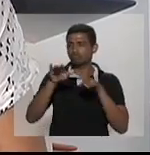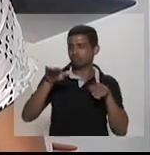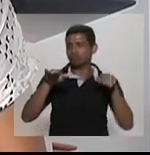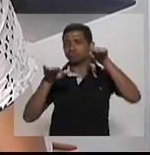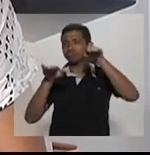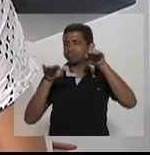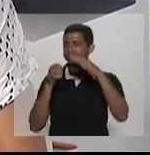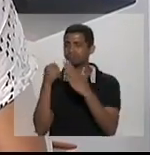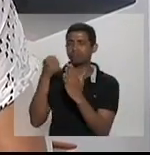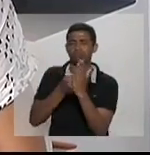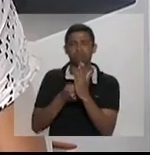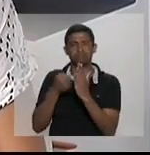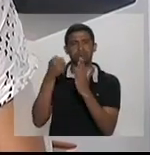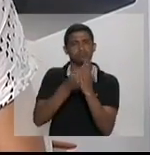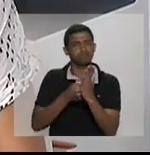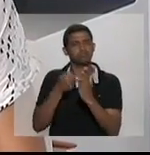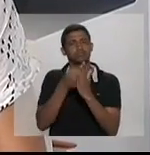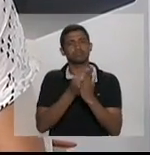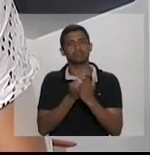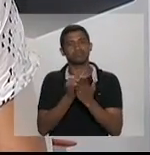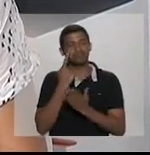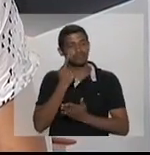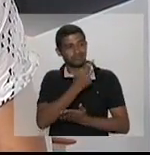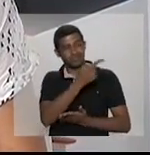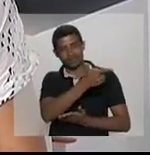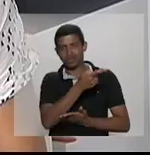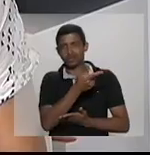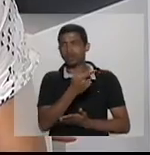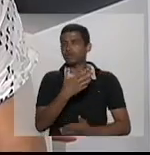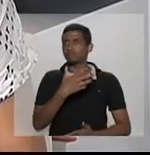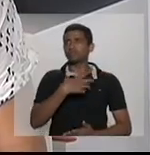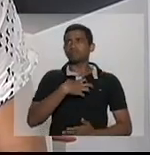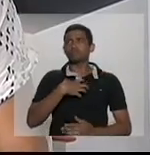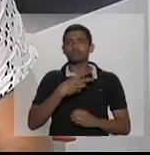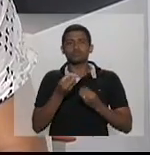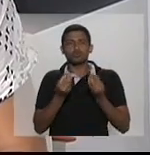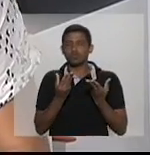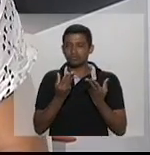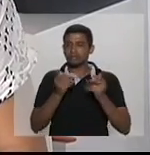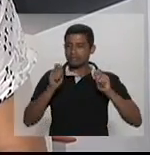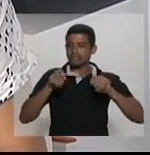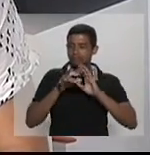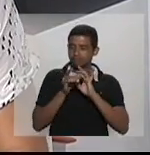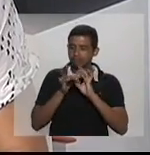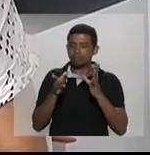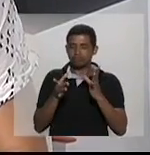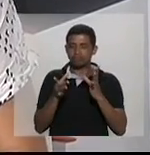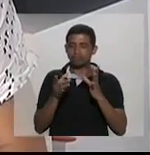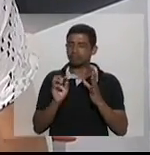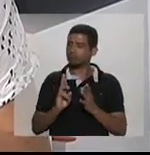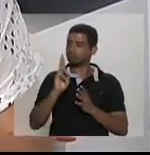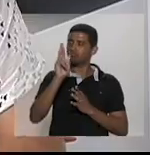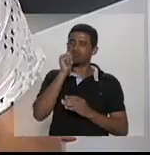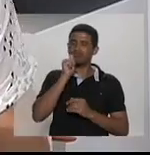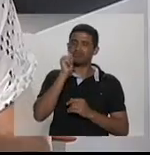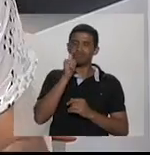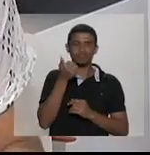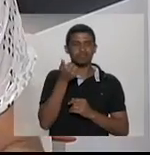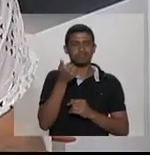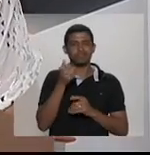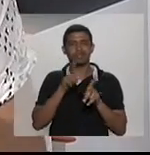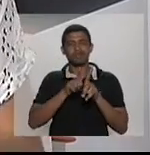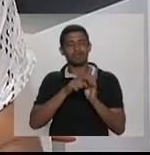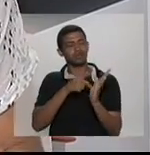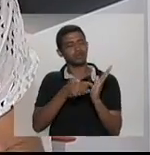do dominado, da dominação e das injustiças também. Então, ele se sentiu autorizado e muito bem recebido, um